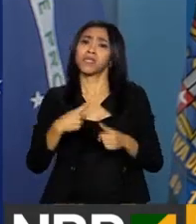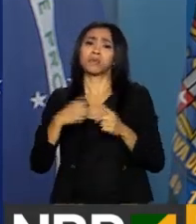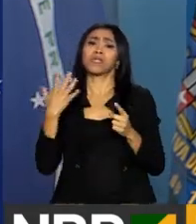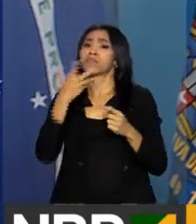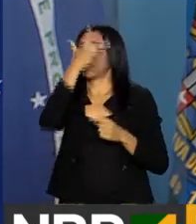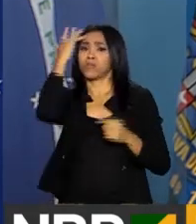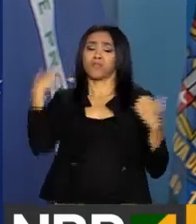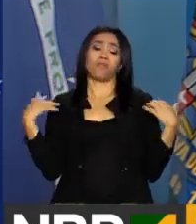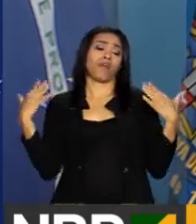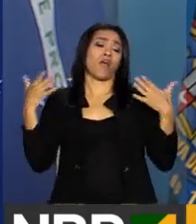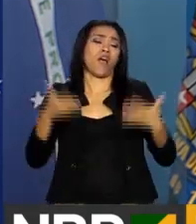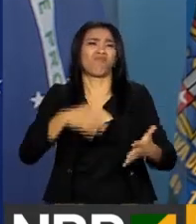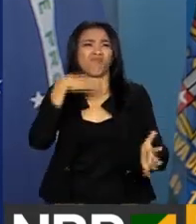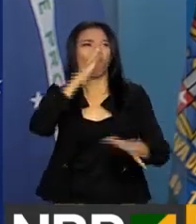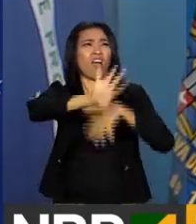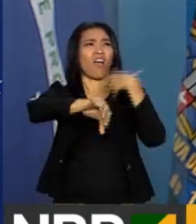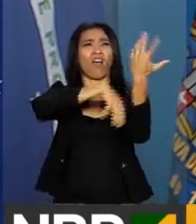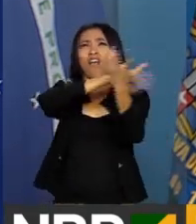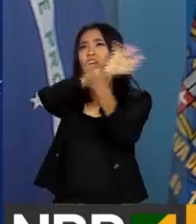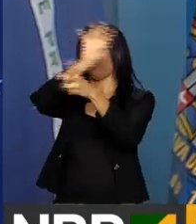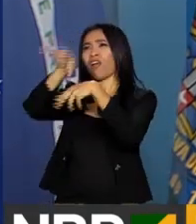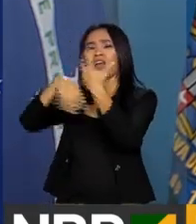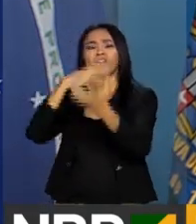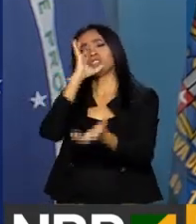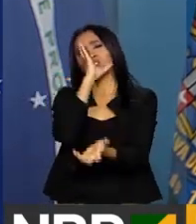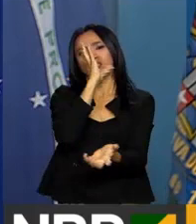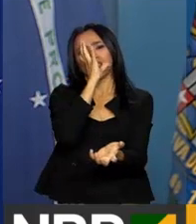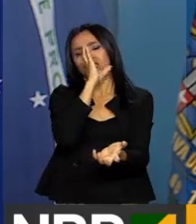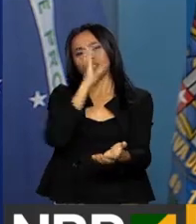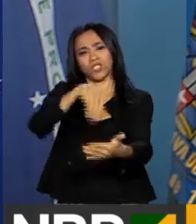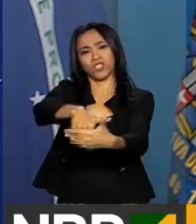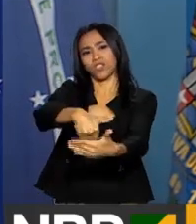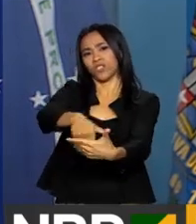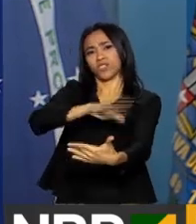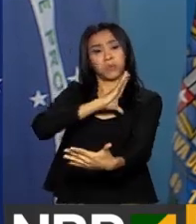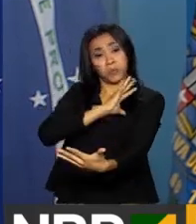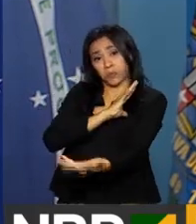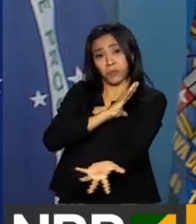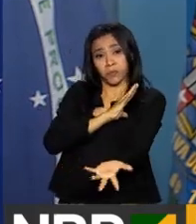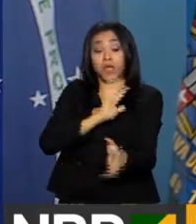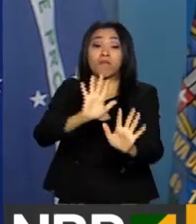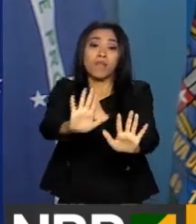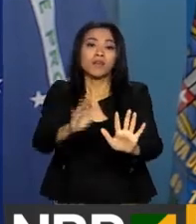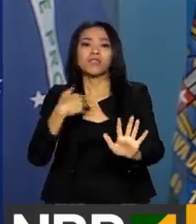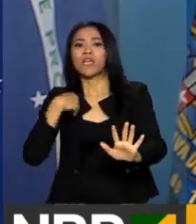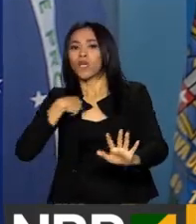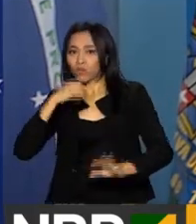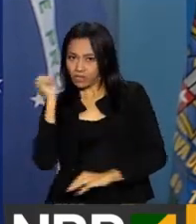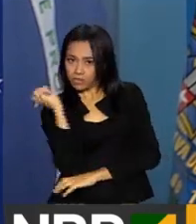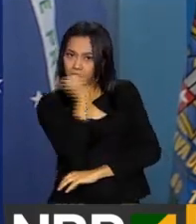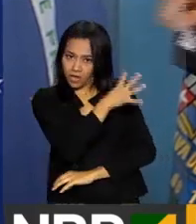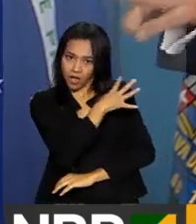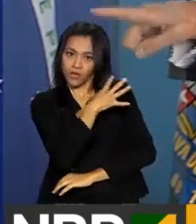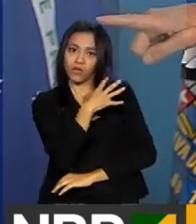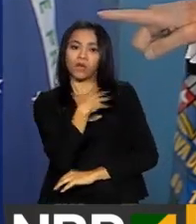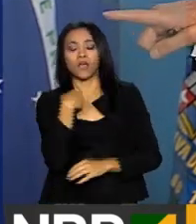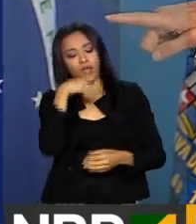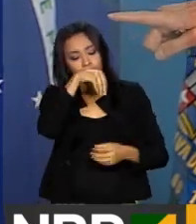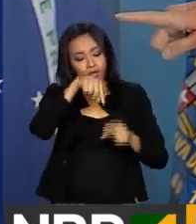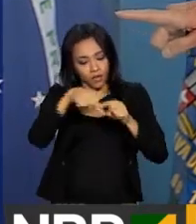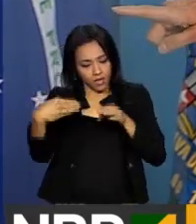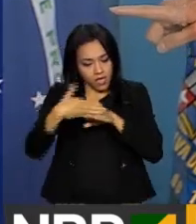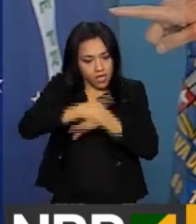digamos desorganizadamente vão assistir ao prédio esportivo mas eu saí lá entrou numa salinha